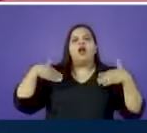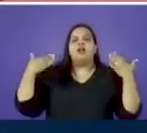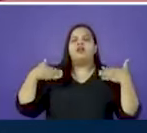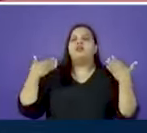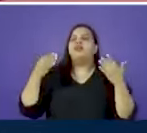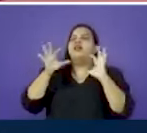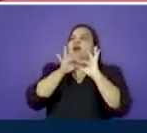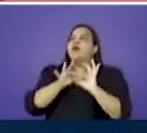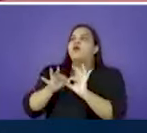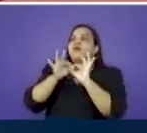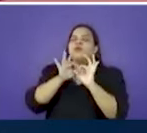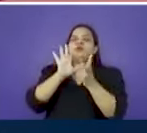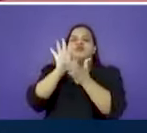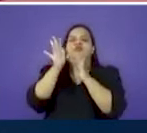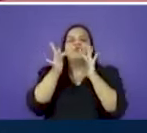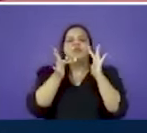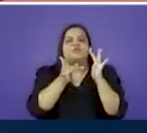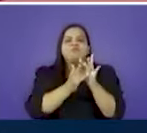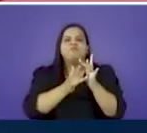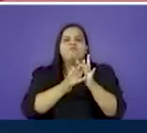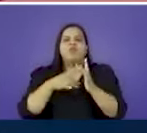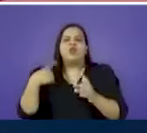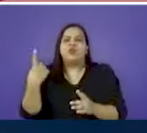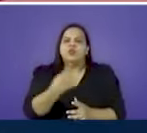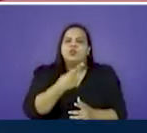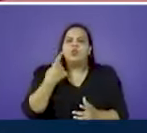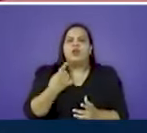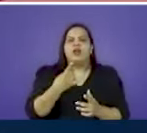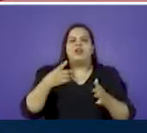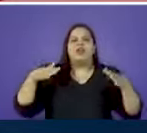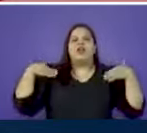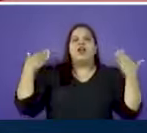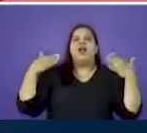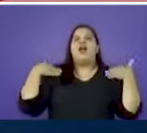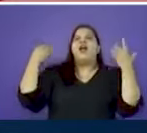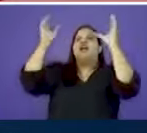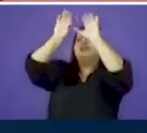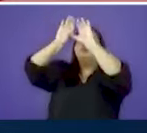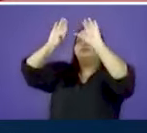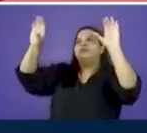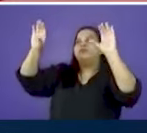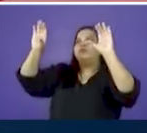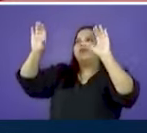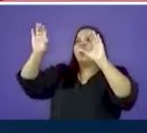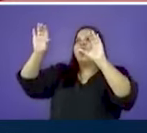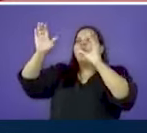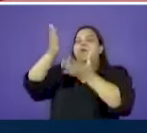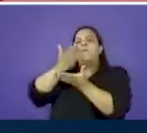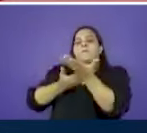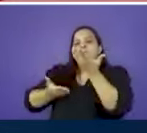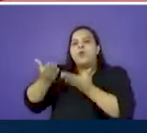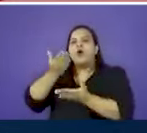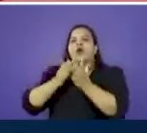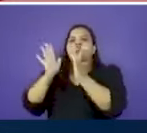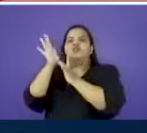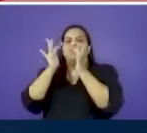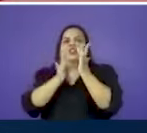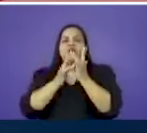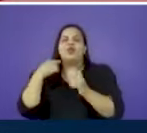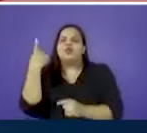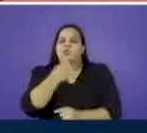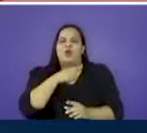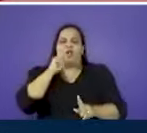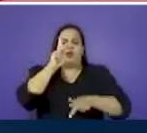Filho. Desfrutamos de comunhão com os céus através de Jesus Cristo. Somos o povo